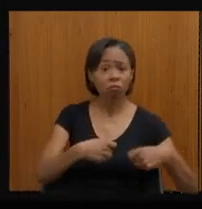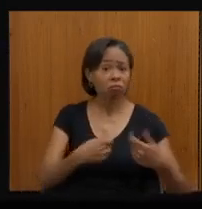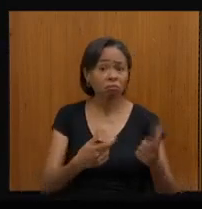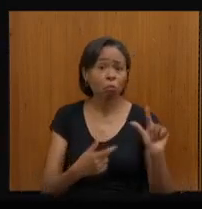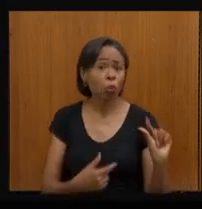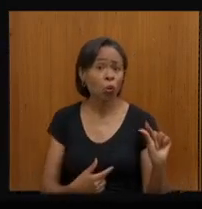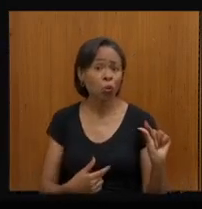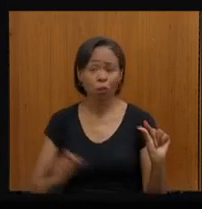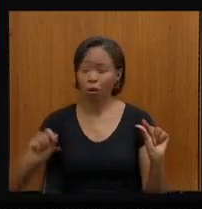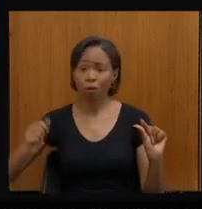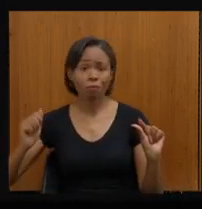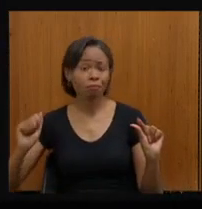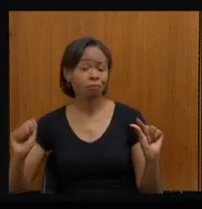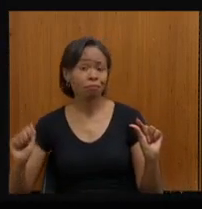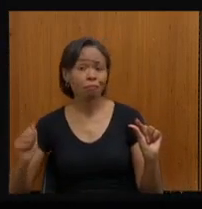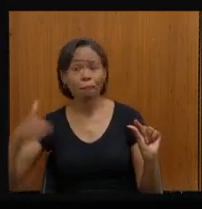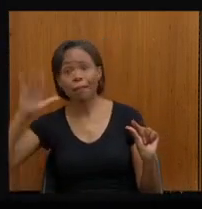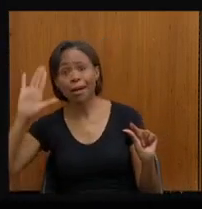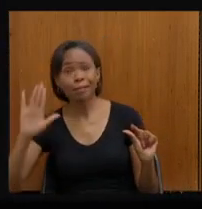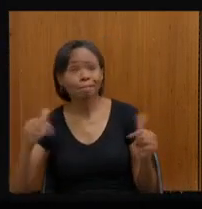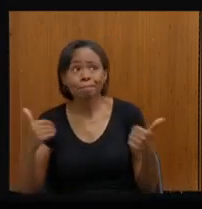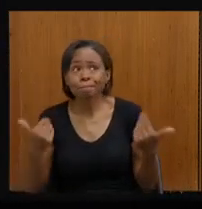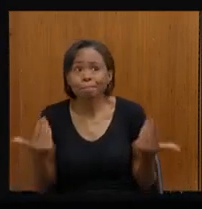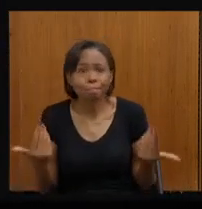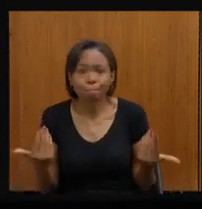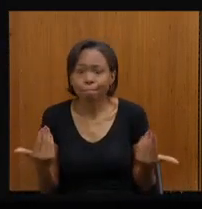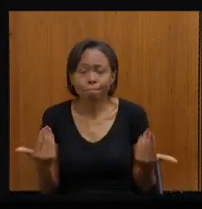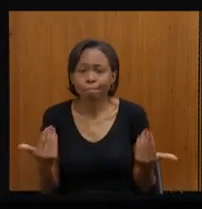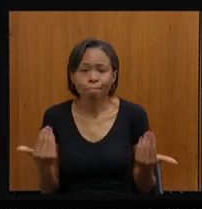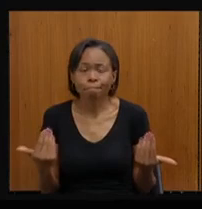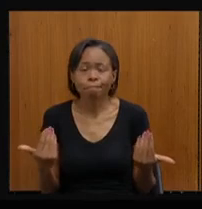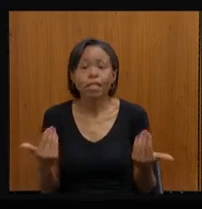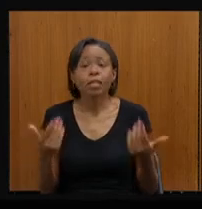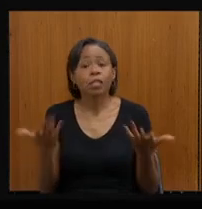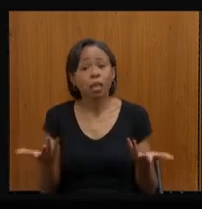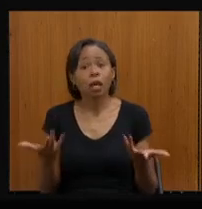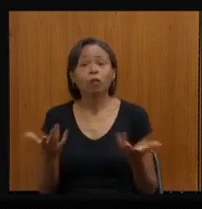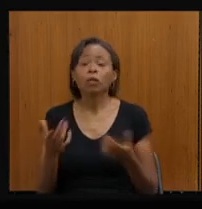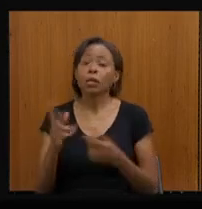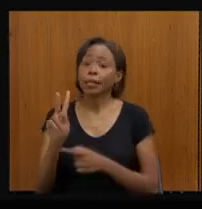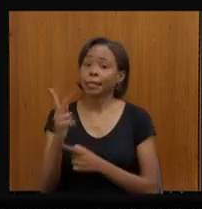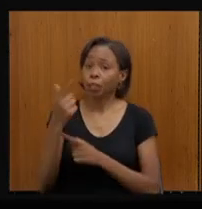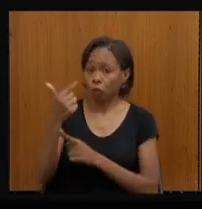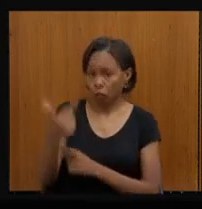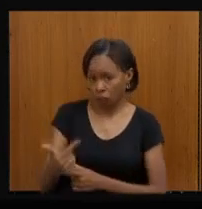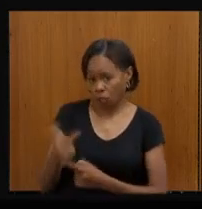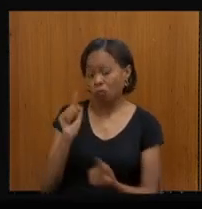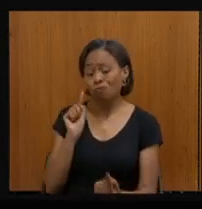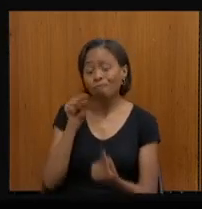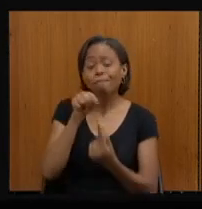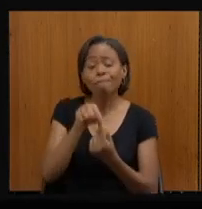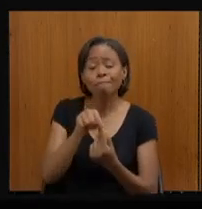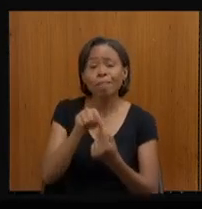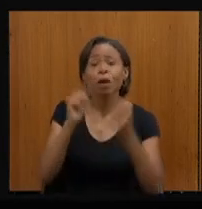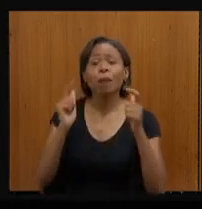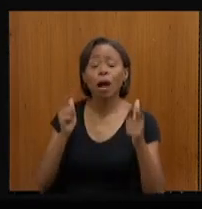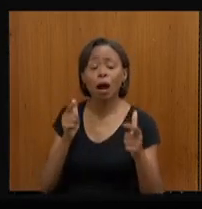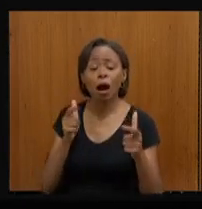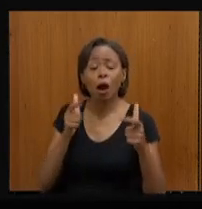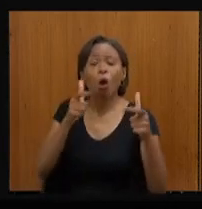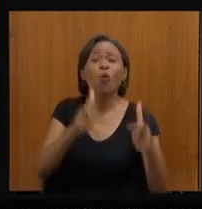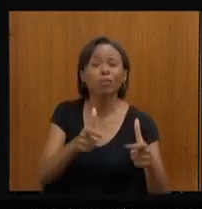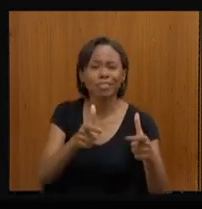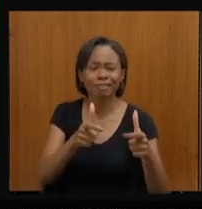tempo falado de das utilizações de hidrogênio em escala Então qual vai ser o destino final então a